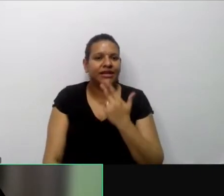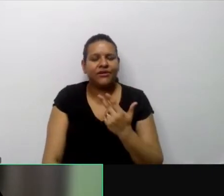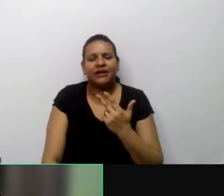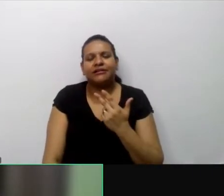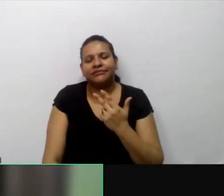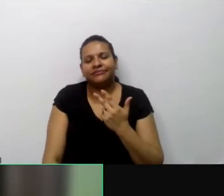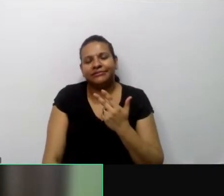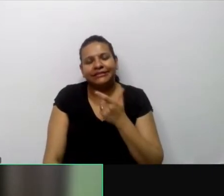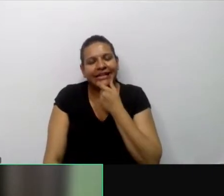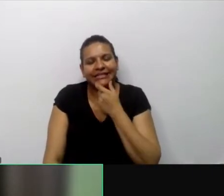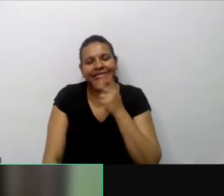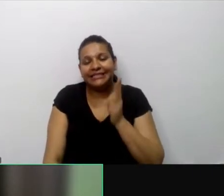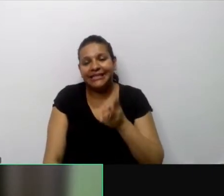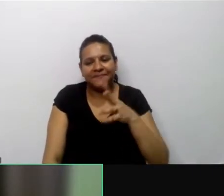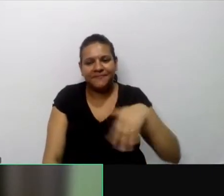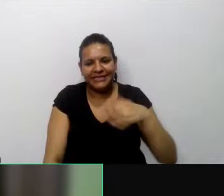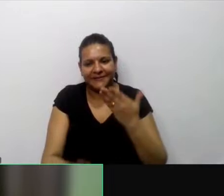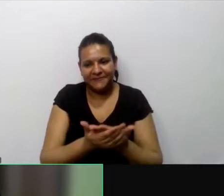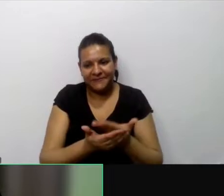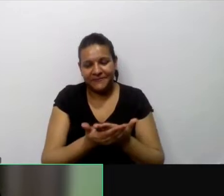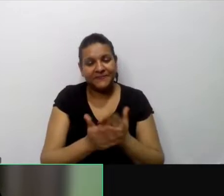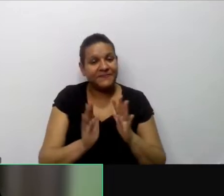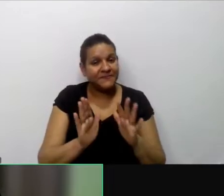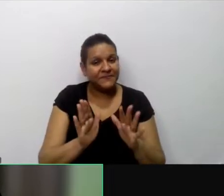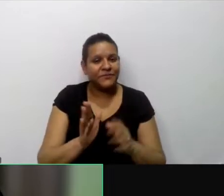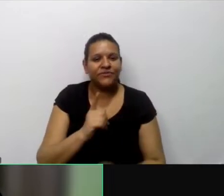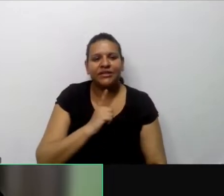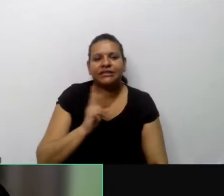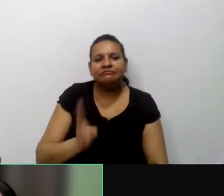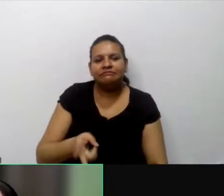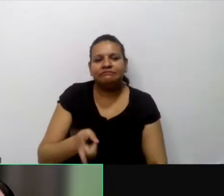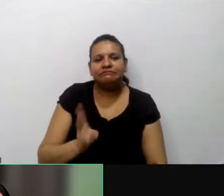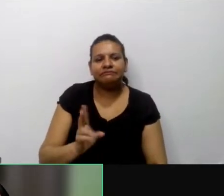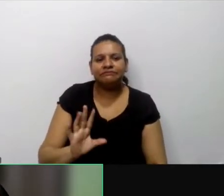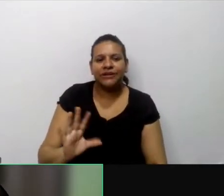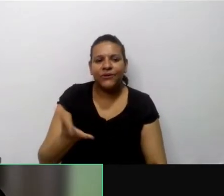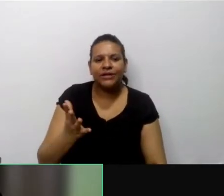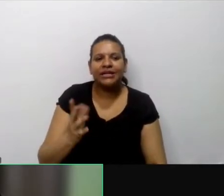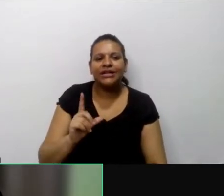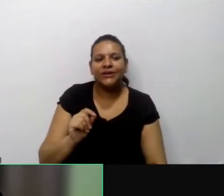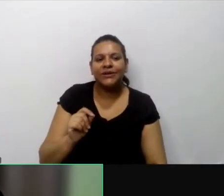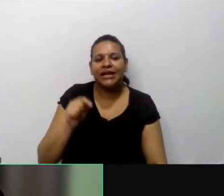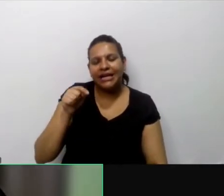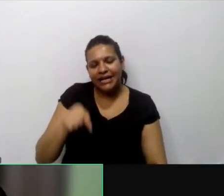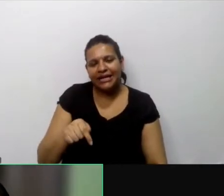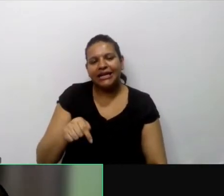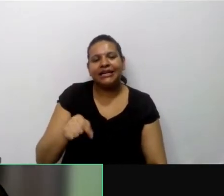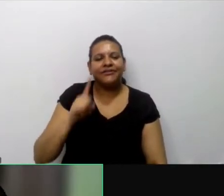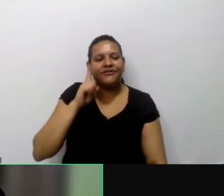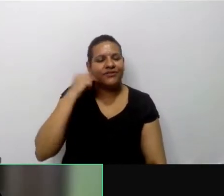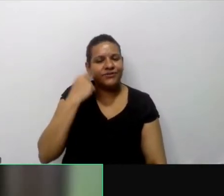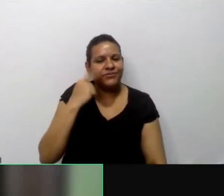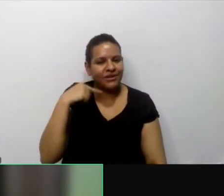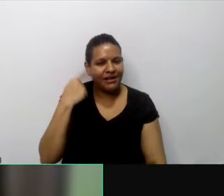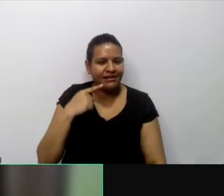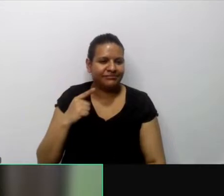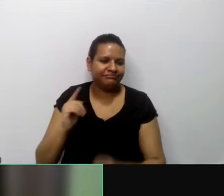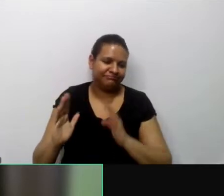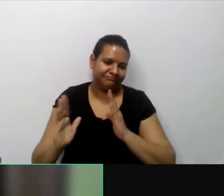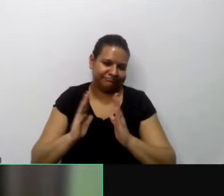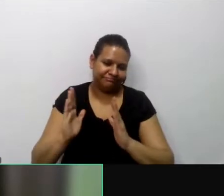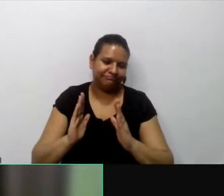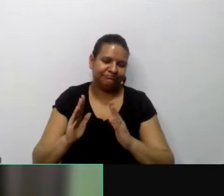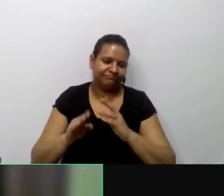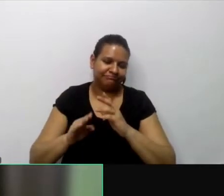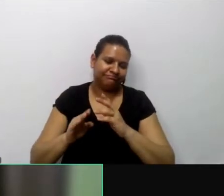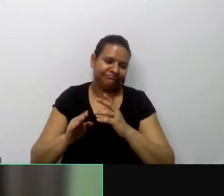em sala de aula, mas uma coisa que era muito recorrente e também um efeito retroativo de vestibulares diversos, né?